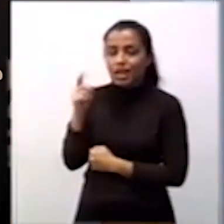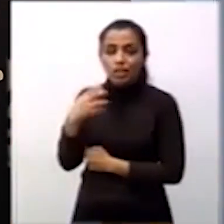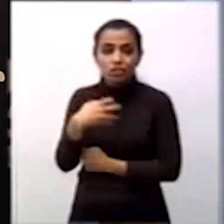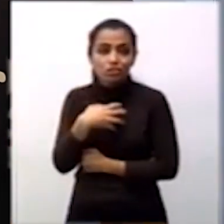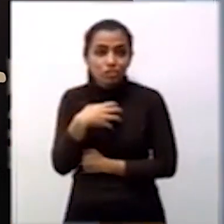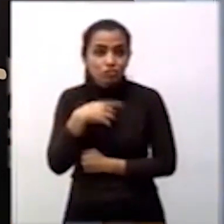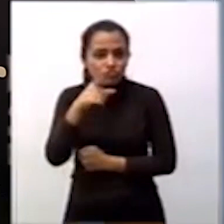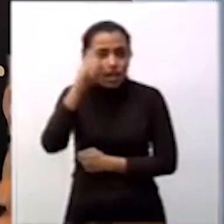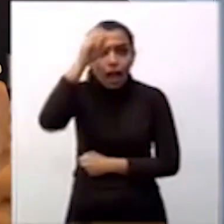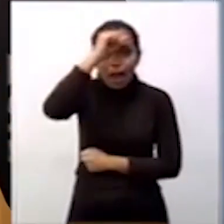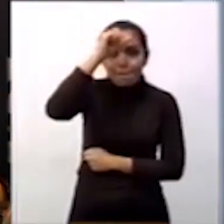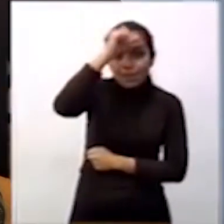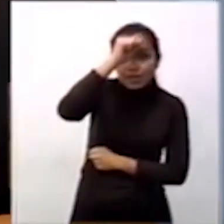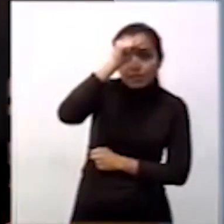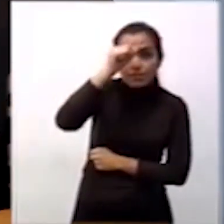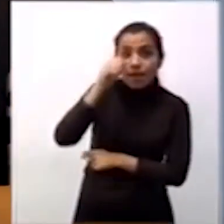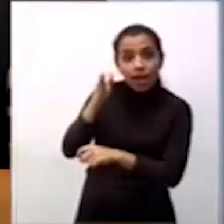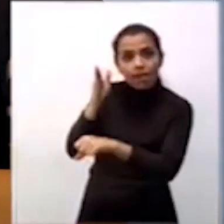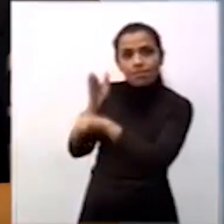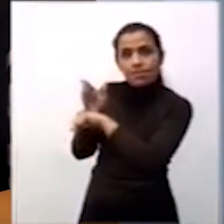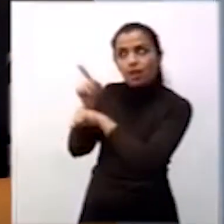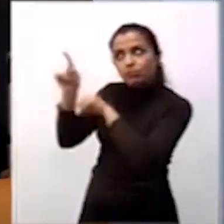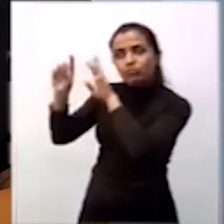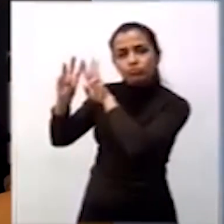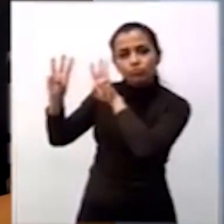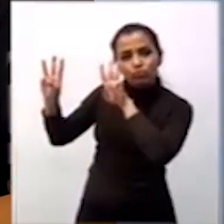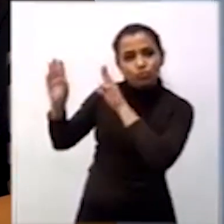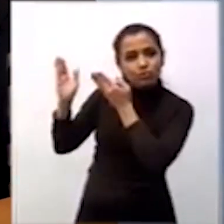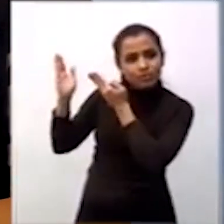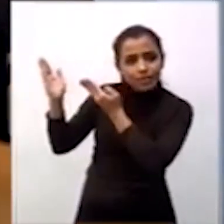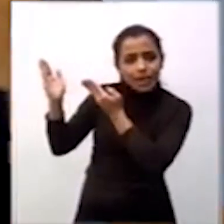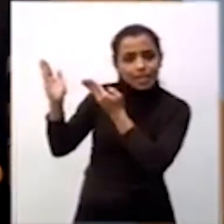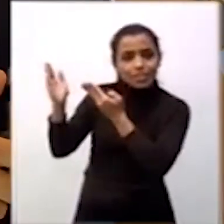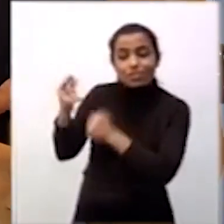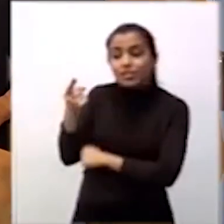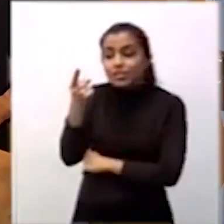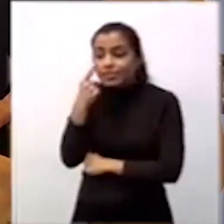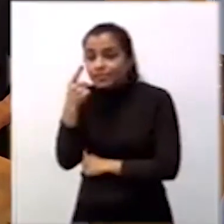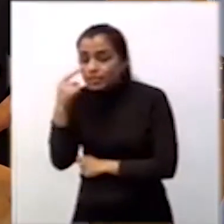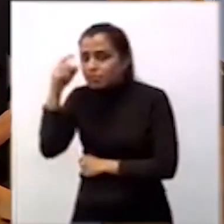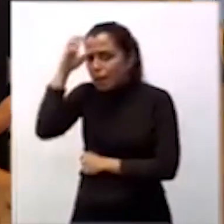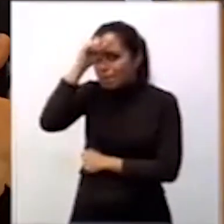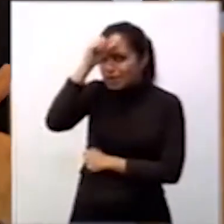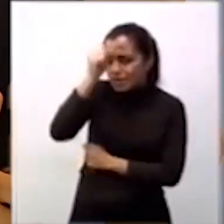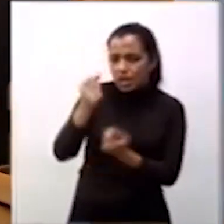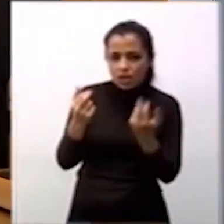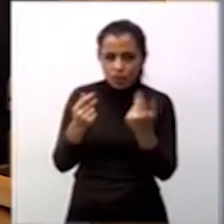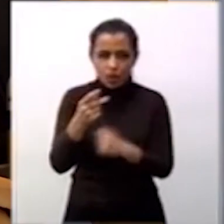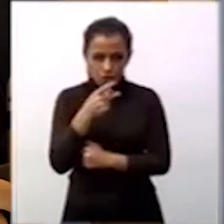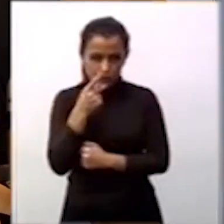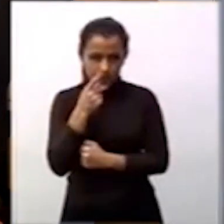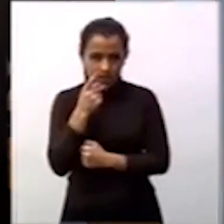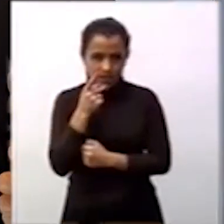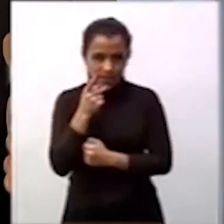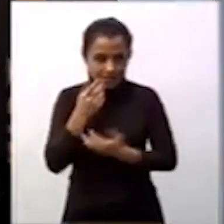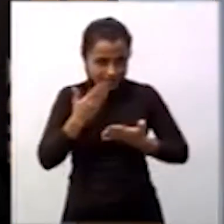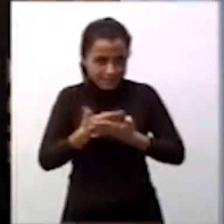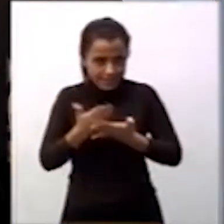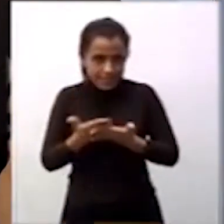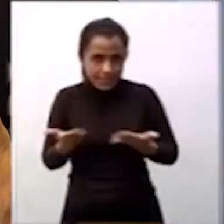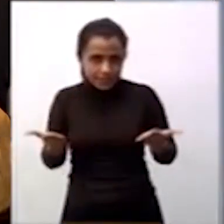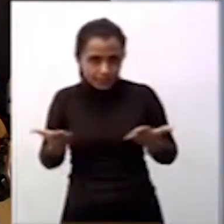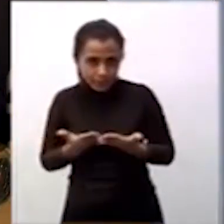de aprender olhando informações nos órgãos oficiais. Assim como antes eu tinha dito lá pelo meio da aula sobre